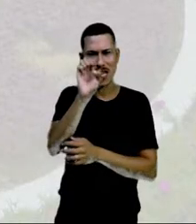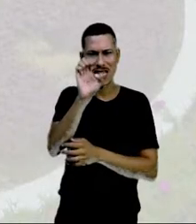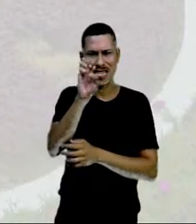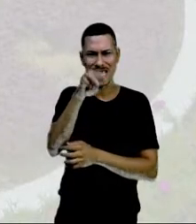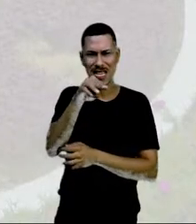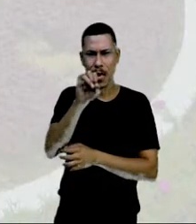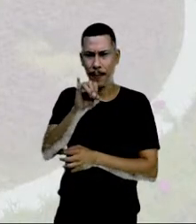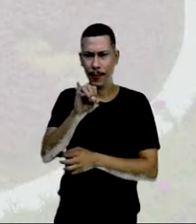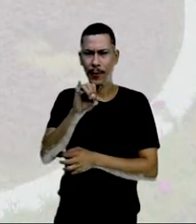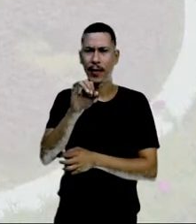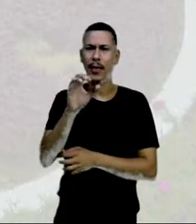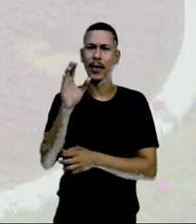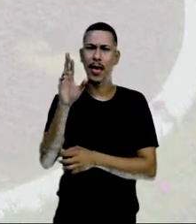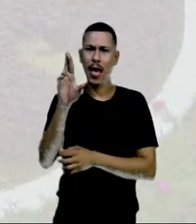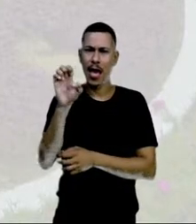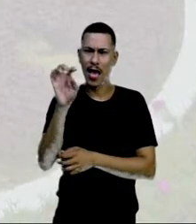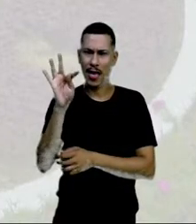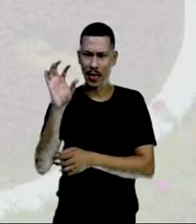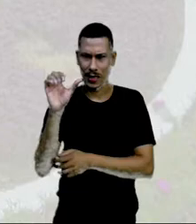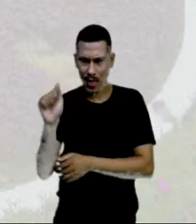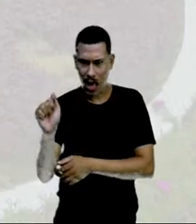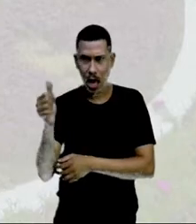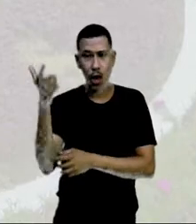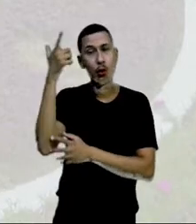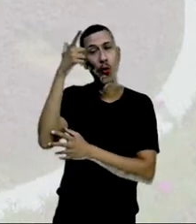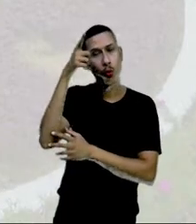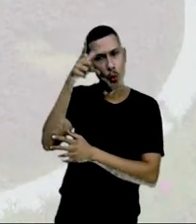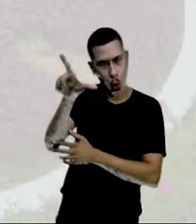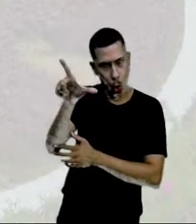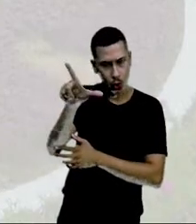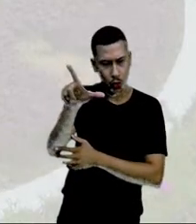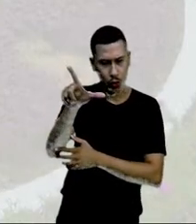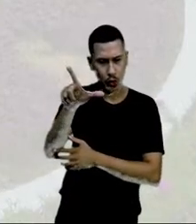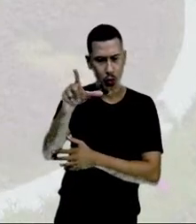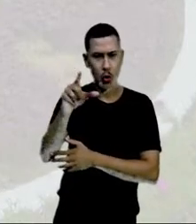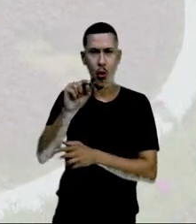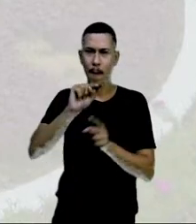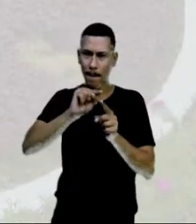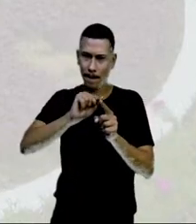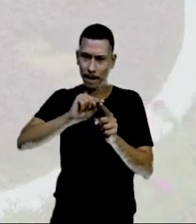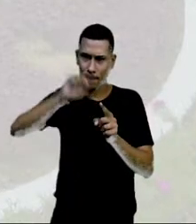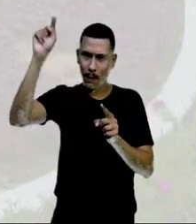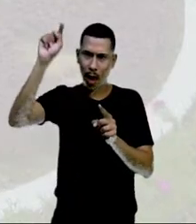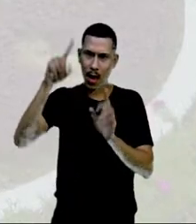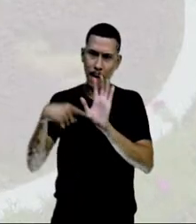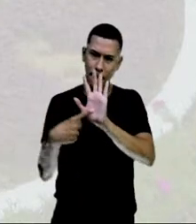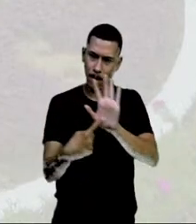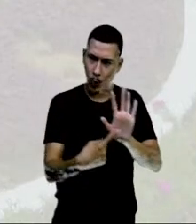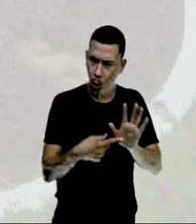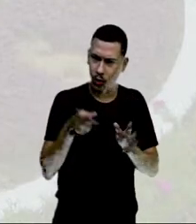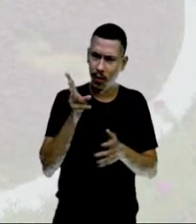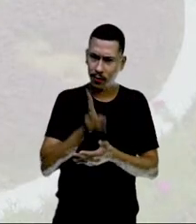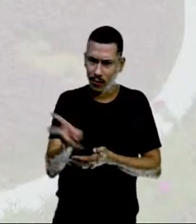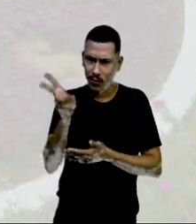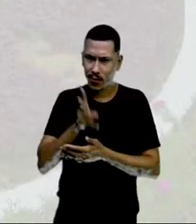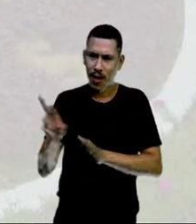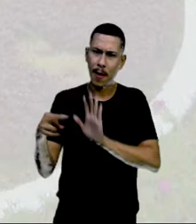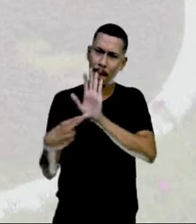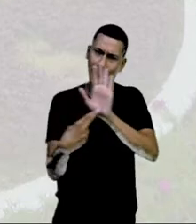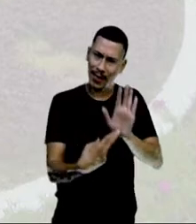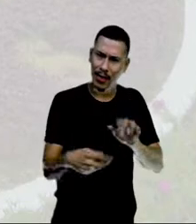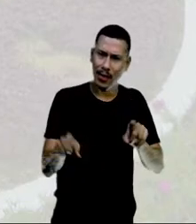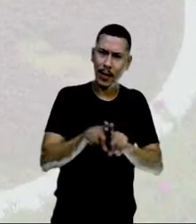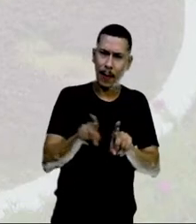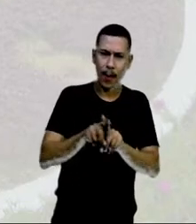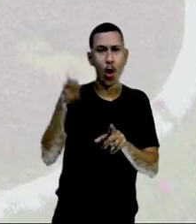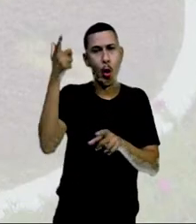infinito. E esse ponto daqui, tá certo? Partindo daqui, indo até o infinito, também vai representar